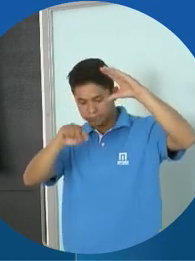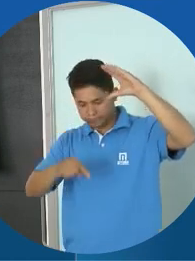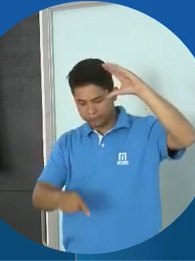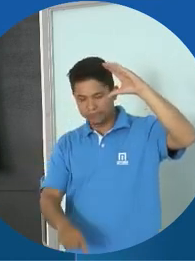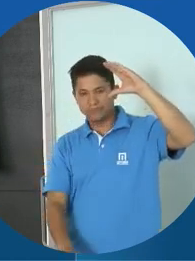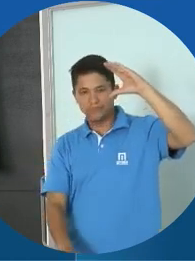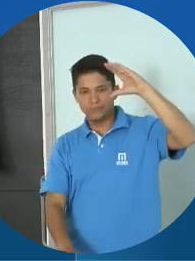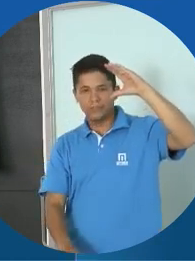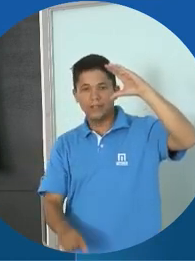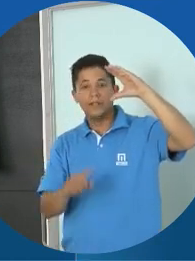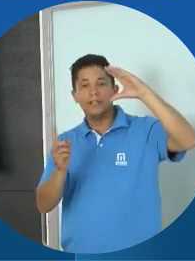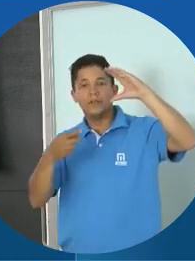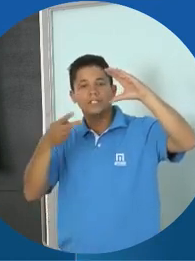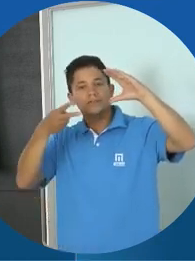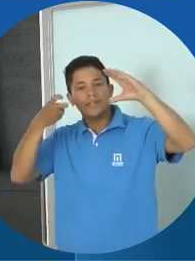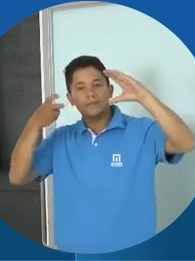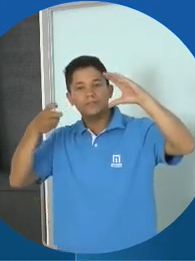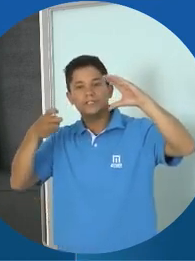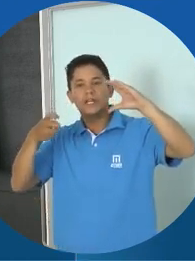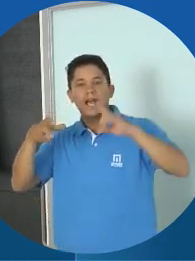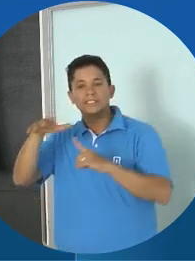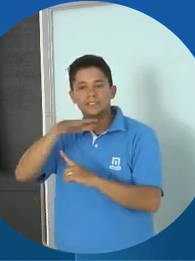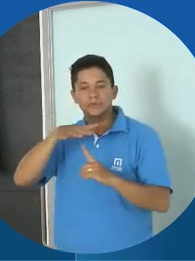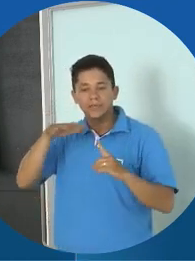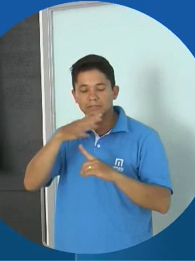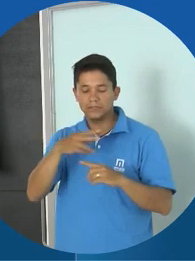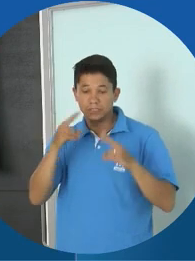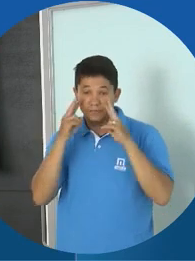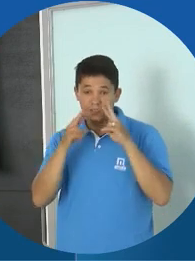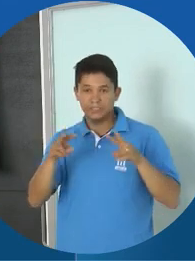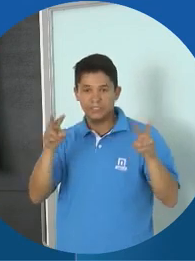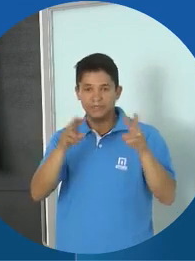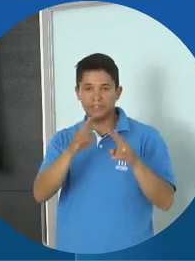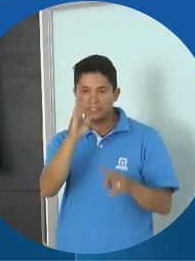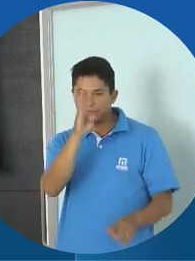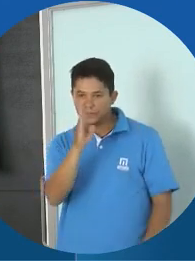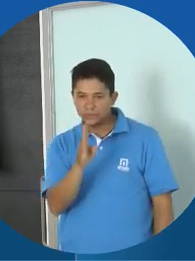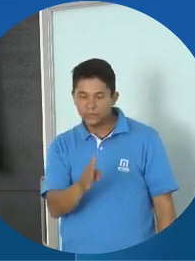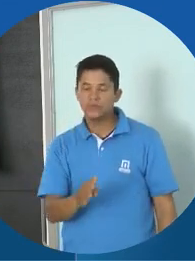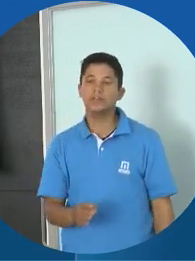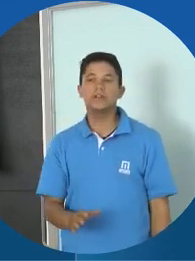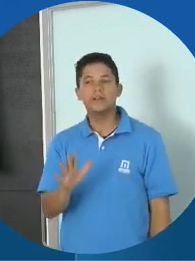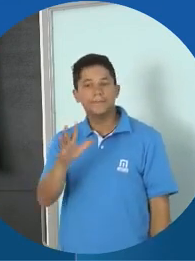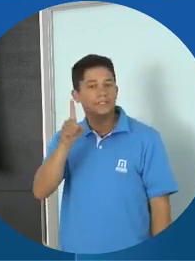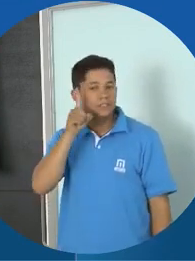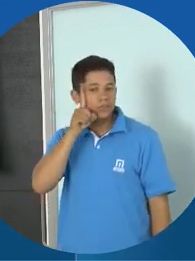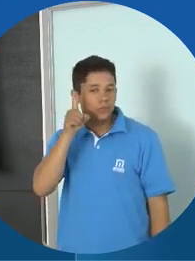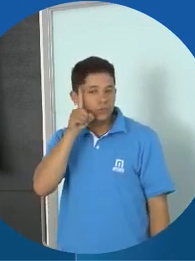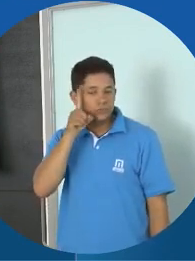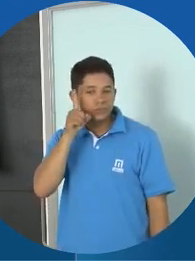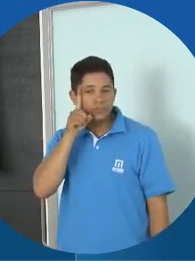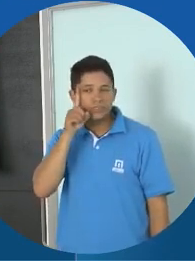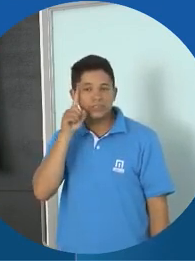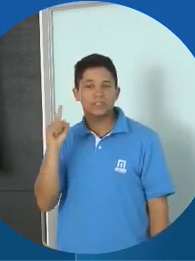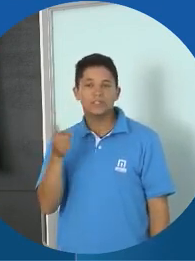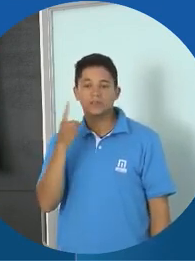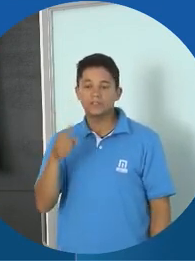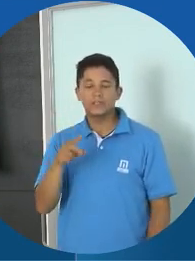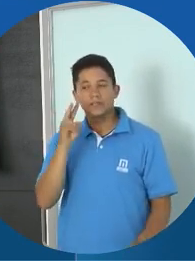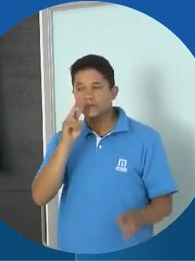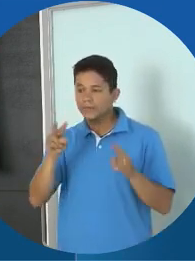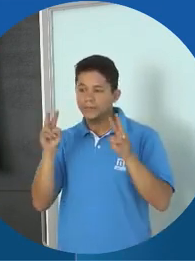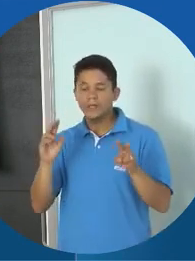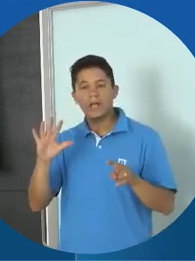que estão visíveis através de fissuras, mas diariamente, constantemente, a gente recebe situações